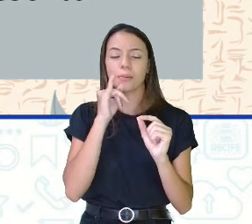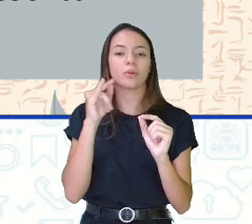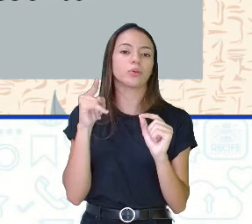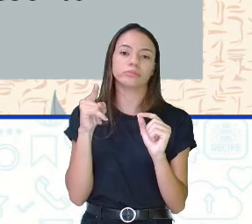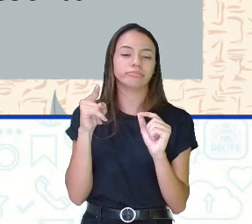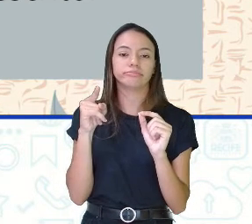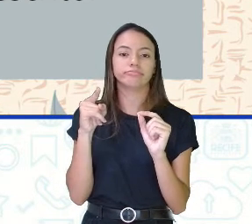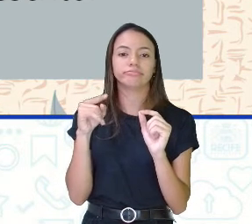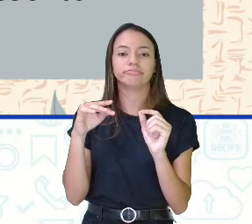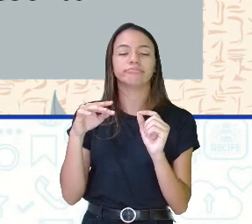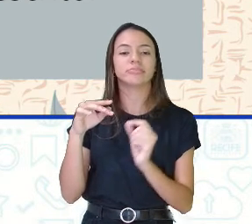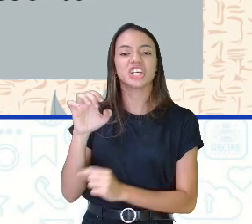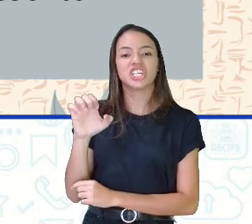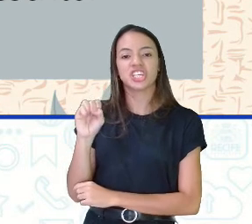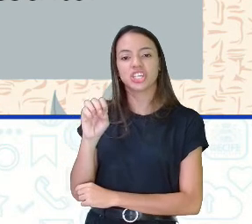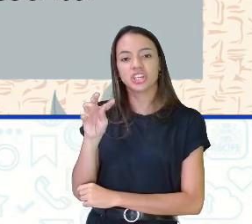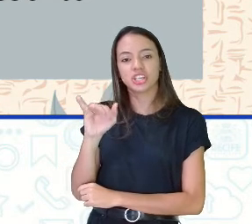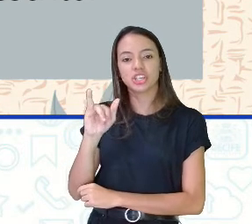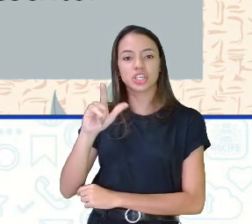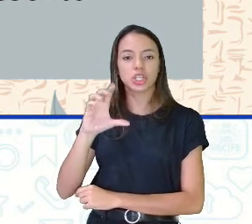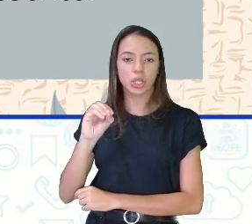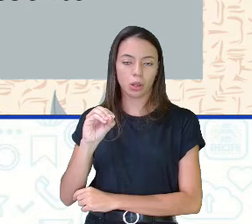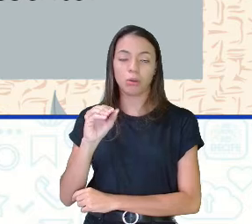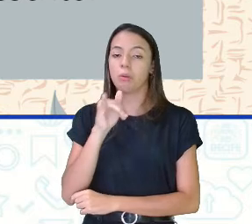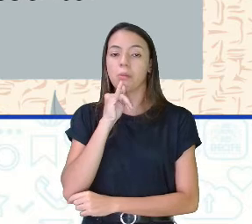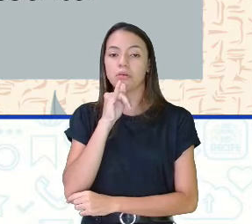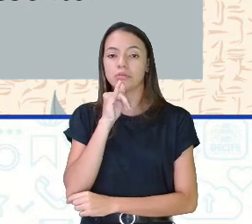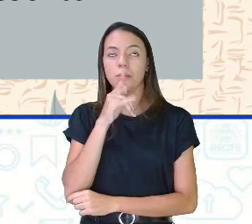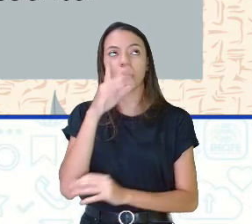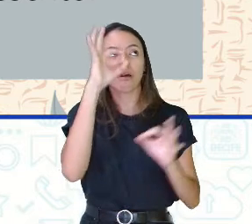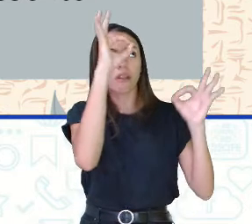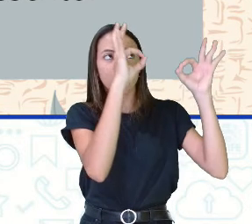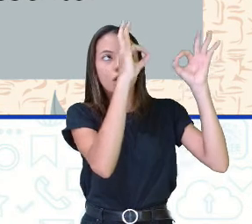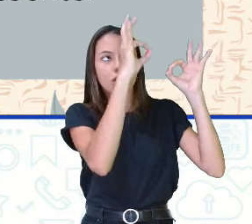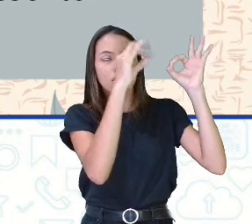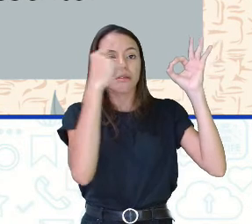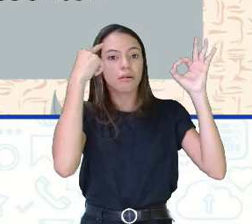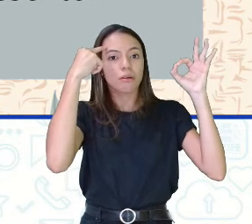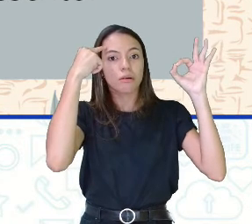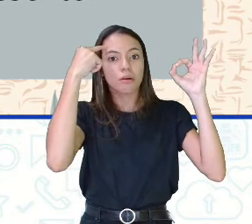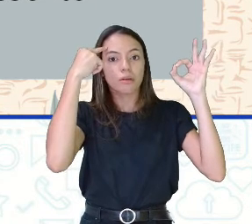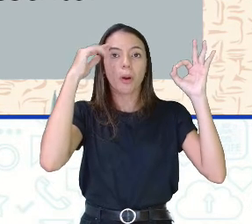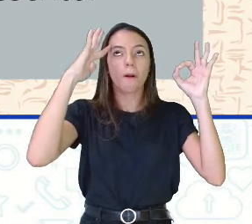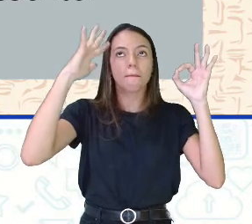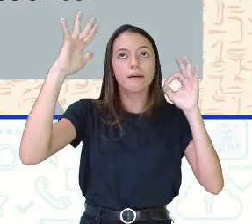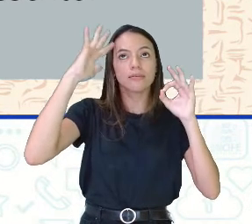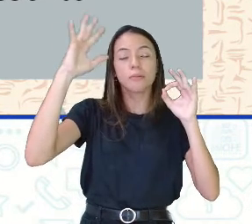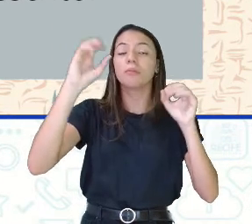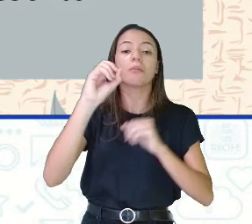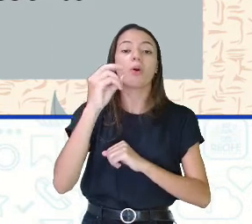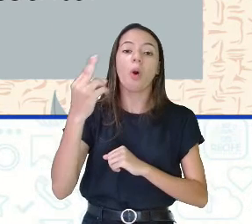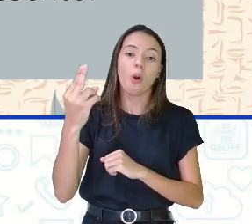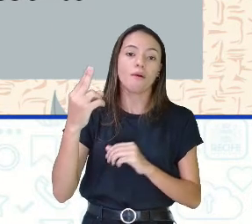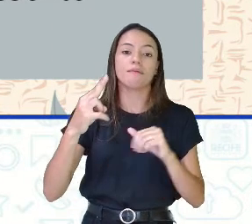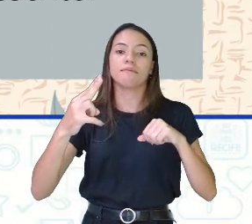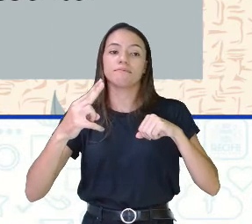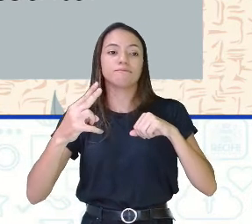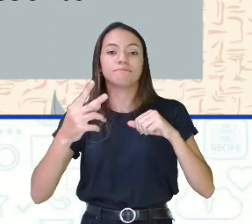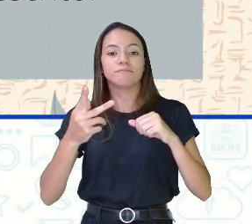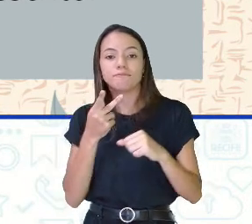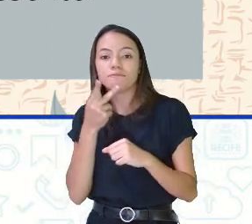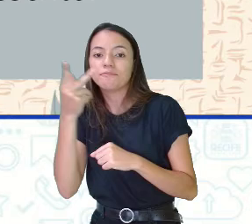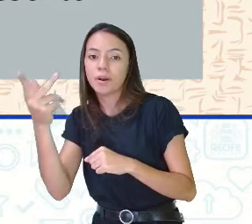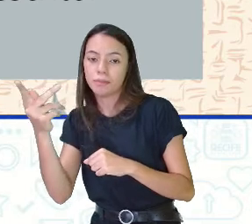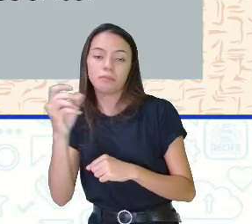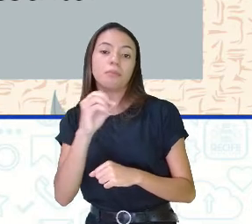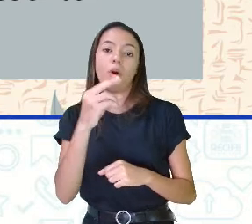São maneiras de construção de pensamento, ou verbal, ou de expressão,